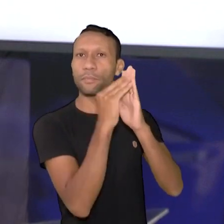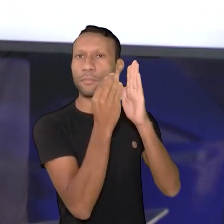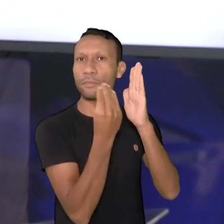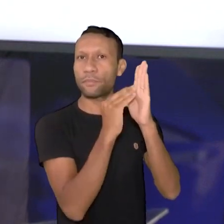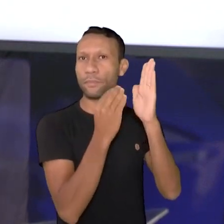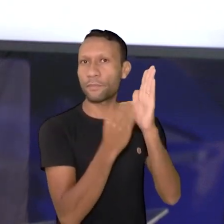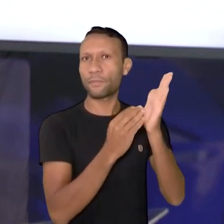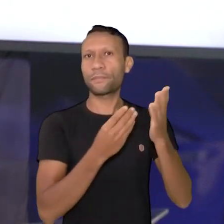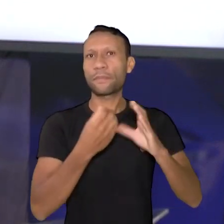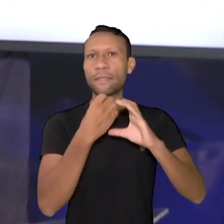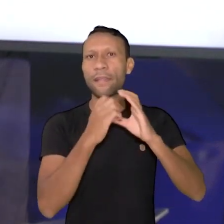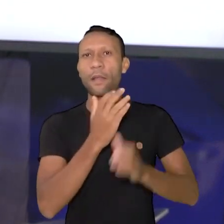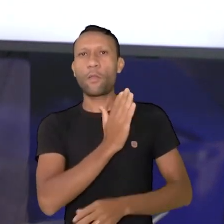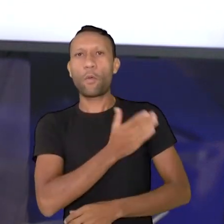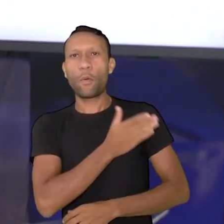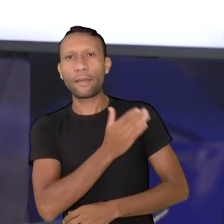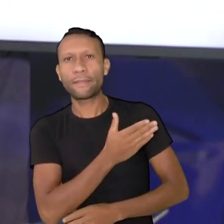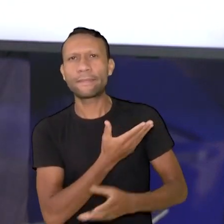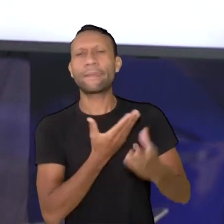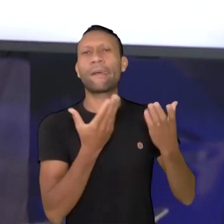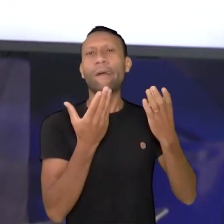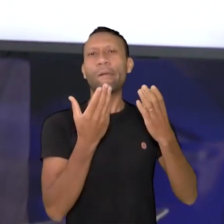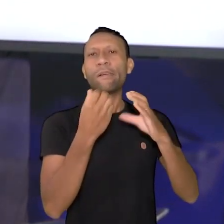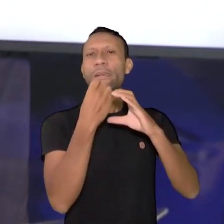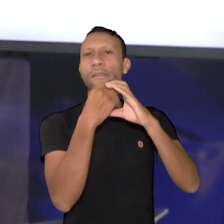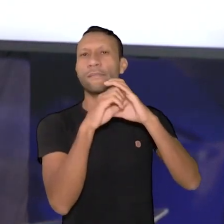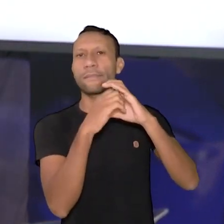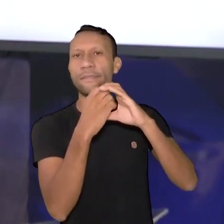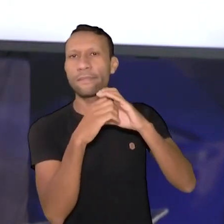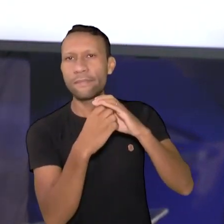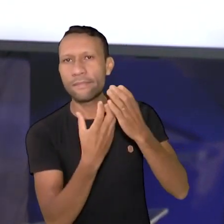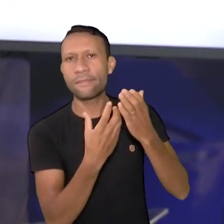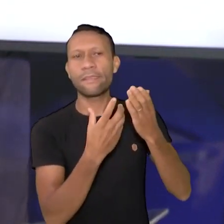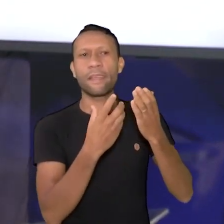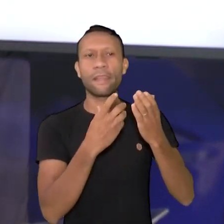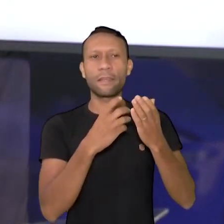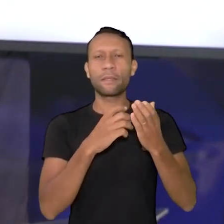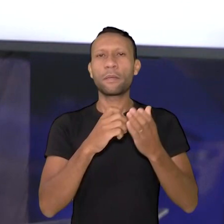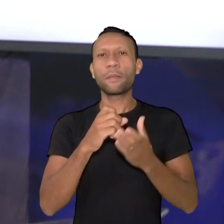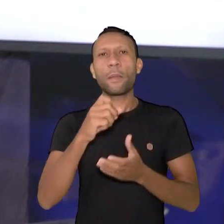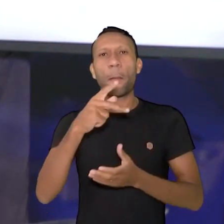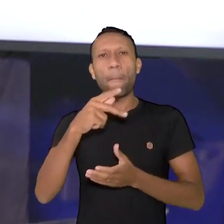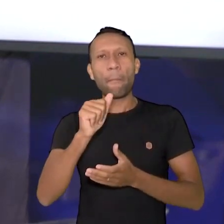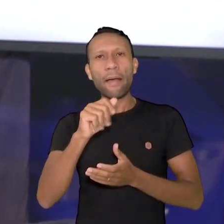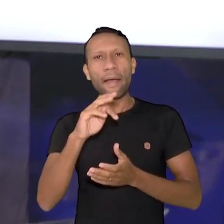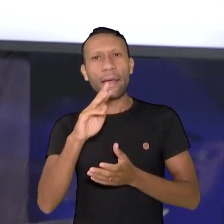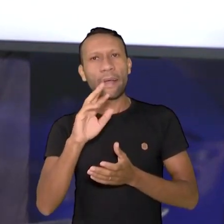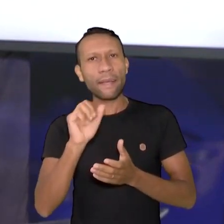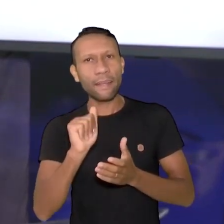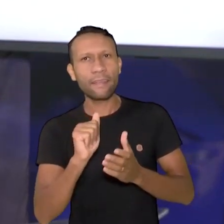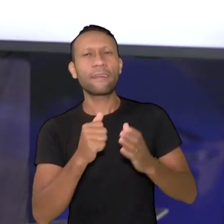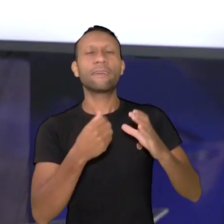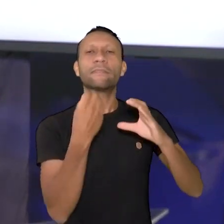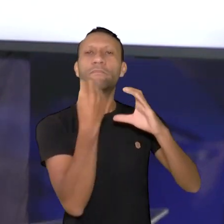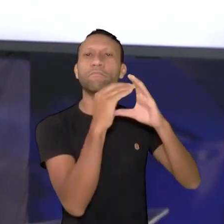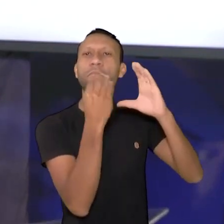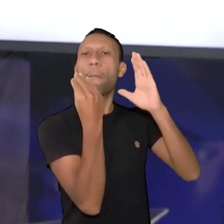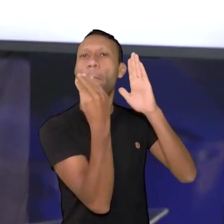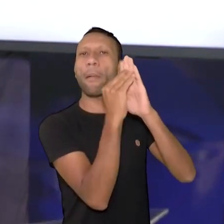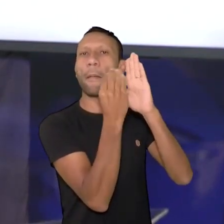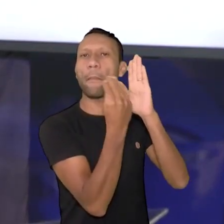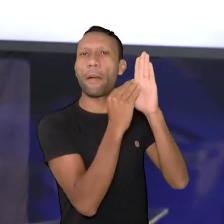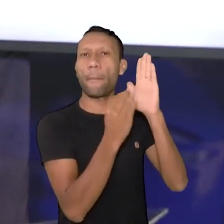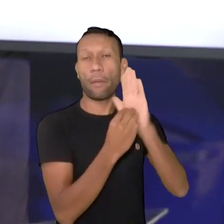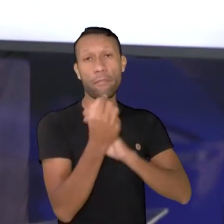do coração. Coloca aí os tipos celulares e diz qual é a função dela, tá bom? Então, vocês procuram esses tipos e